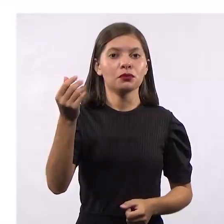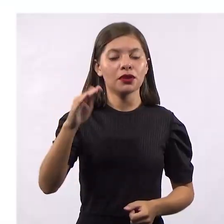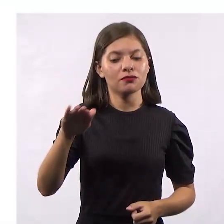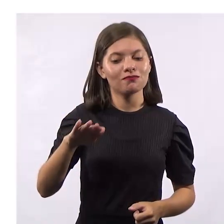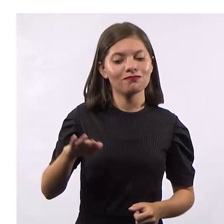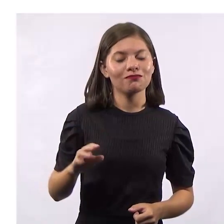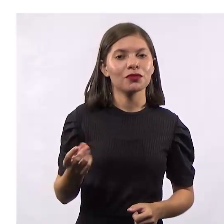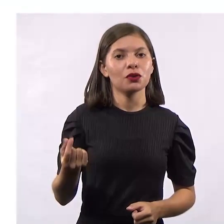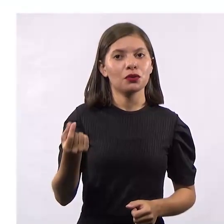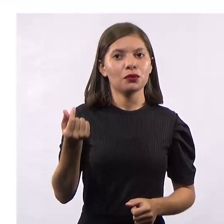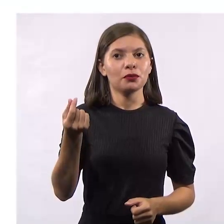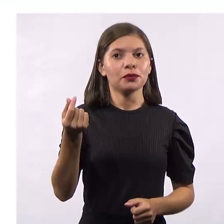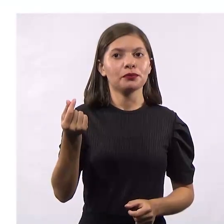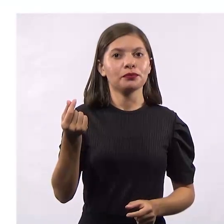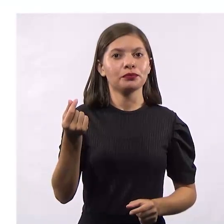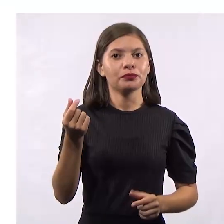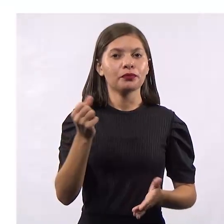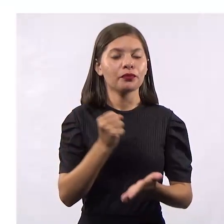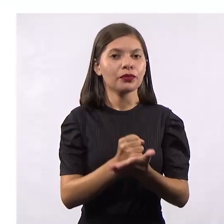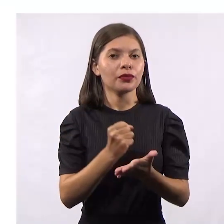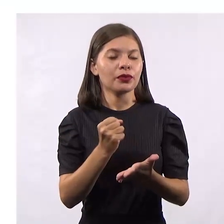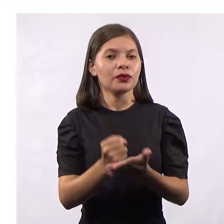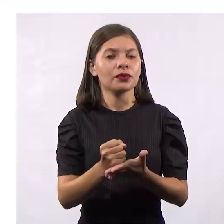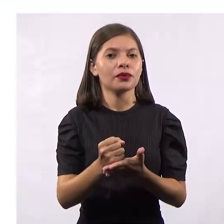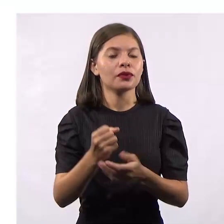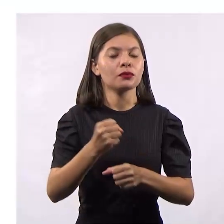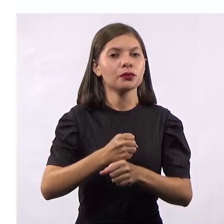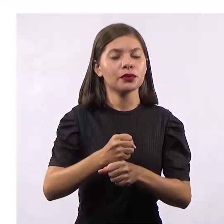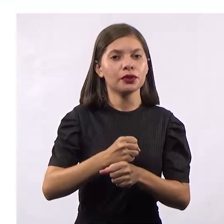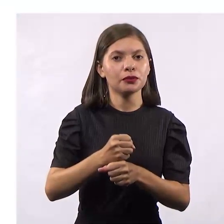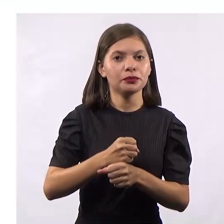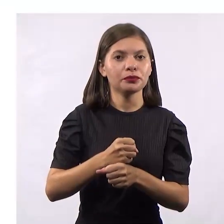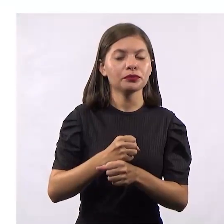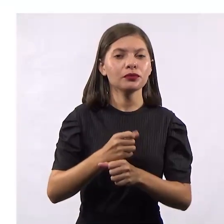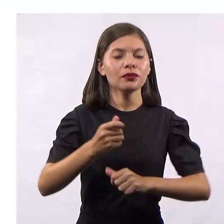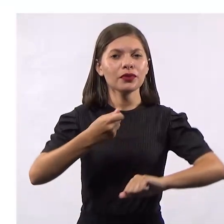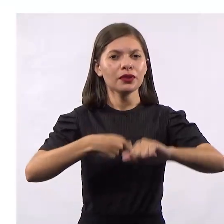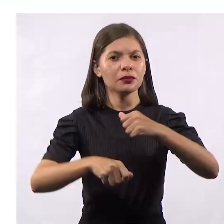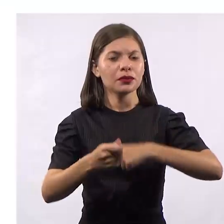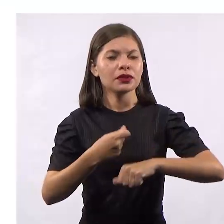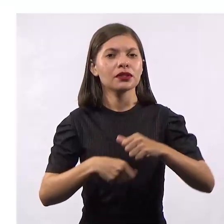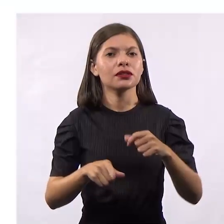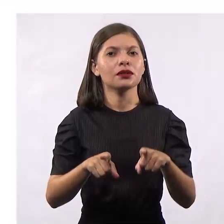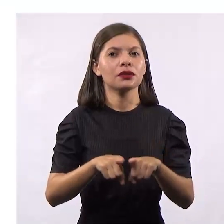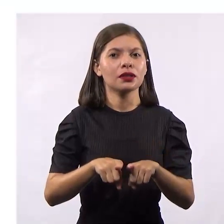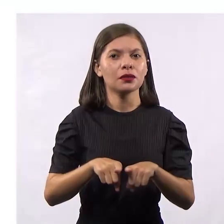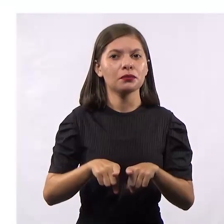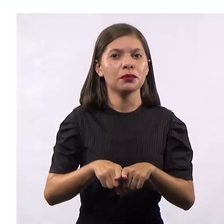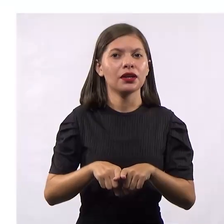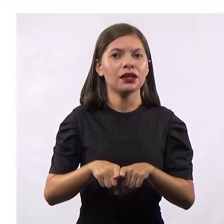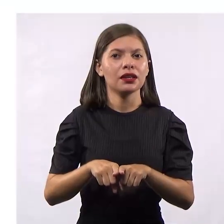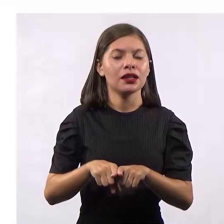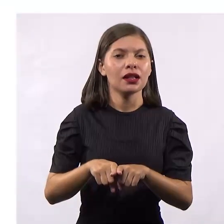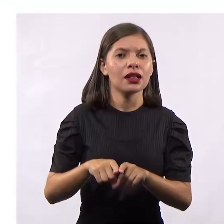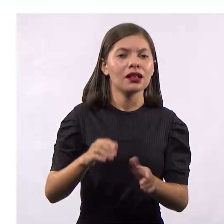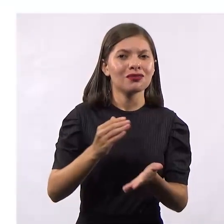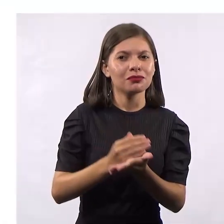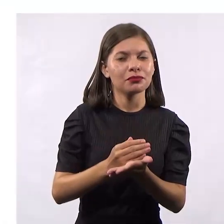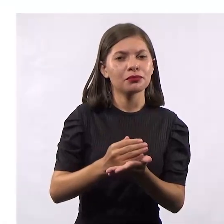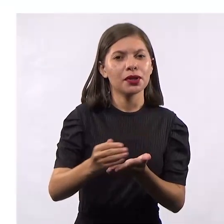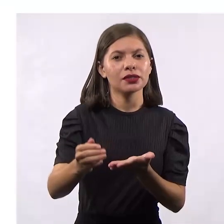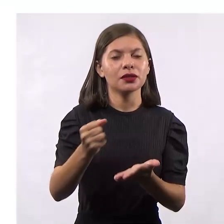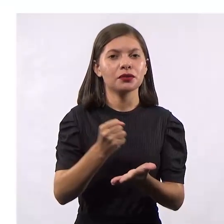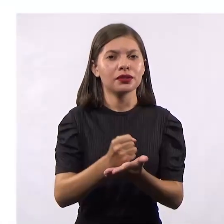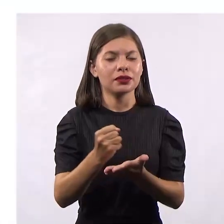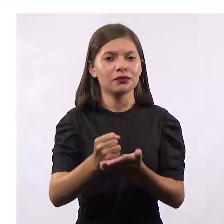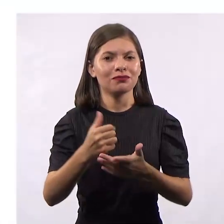econômica vislumbrada em razão da contratação plurianual. E a administração também tem que atestar no início da